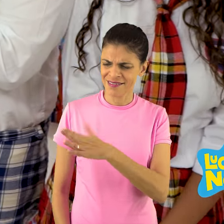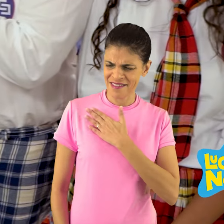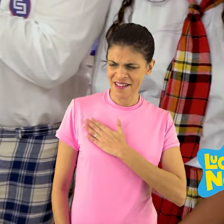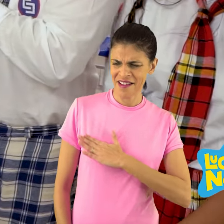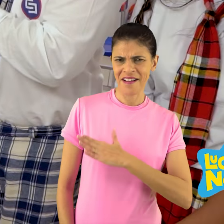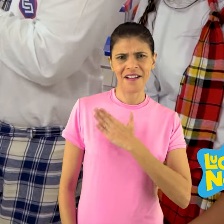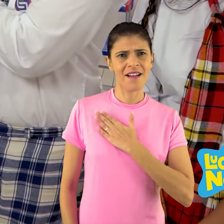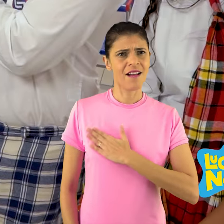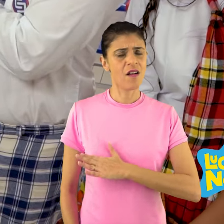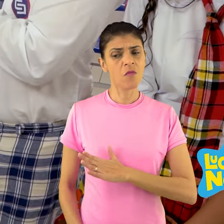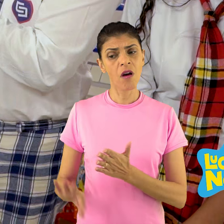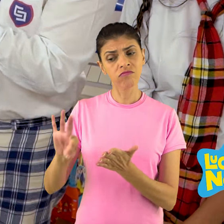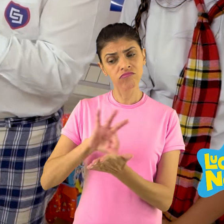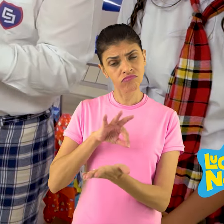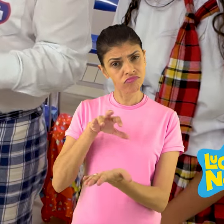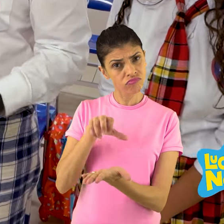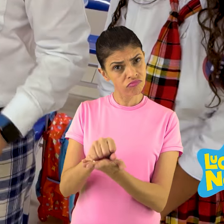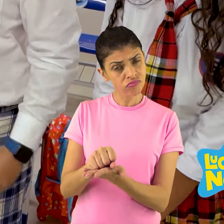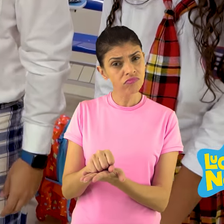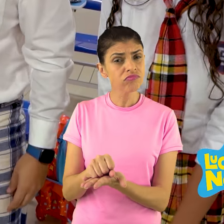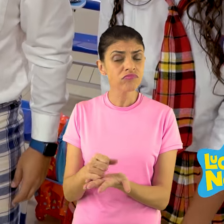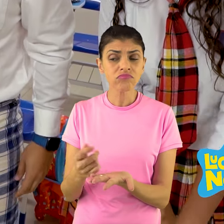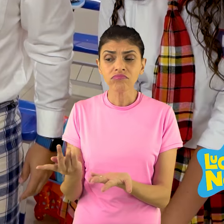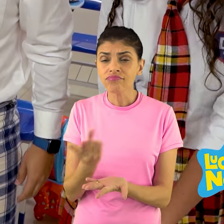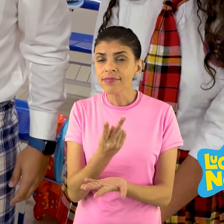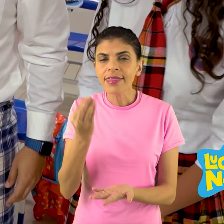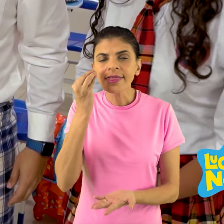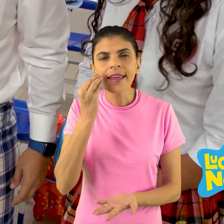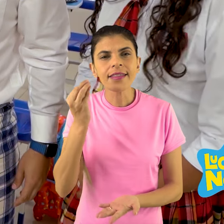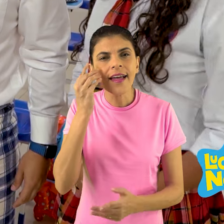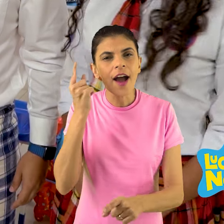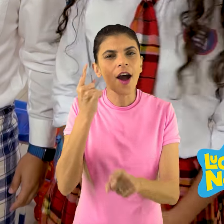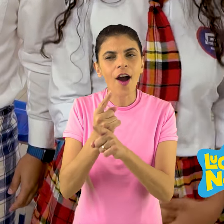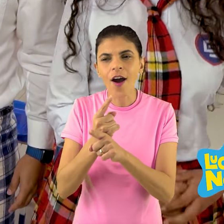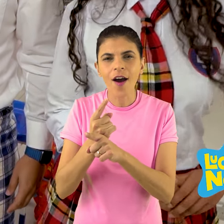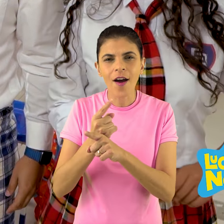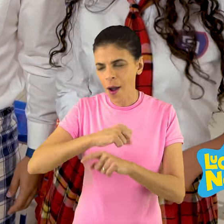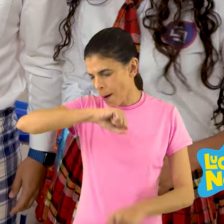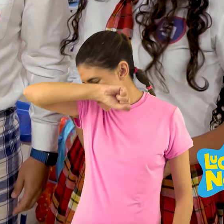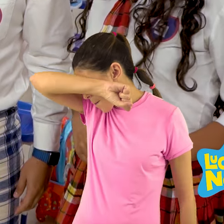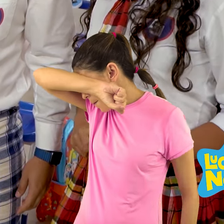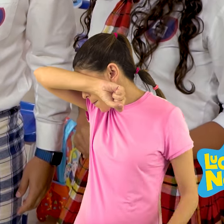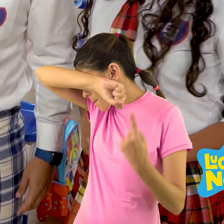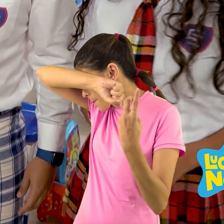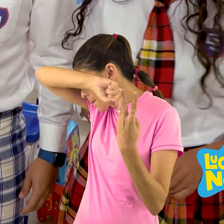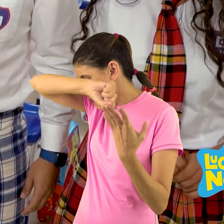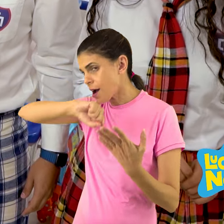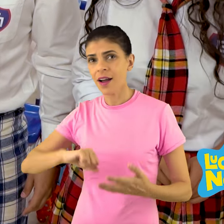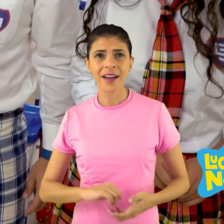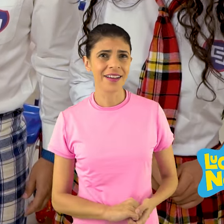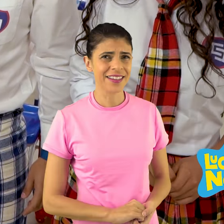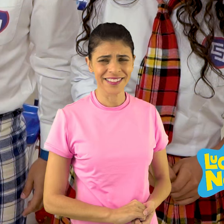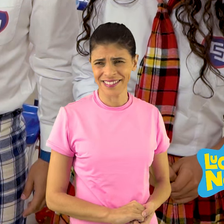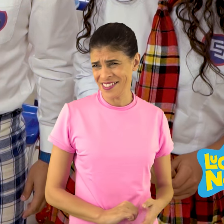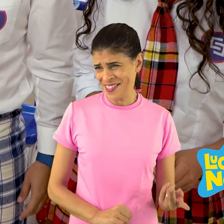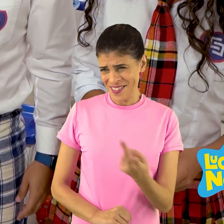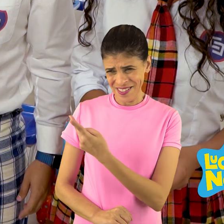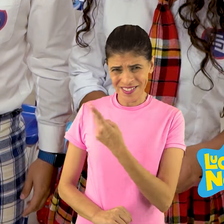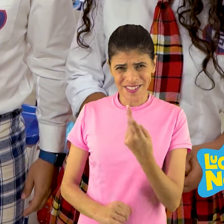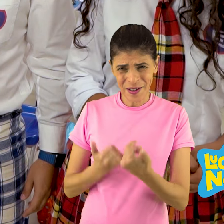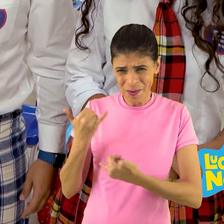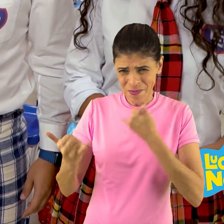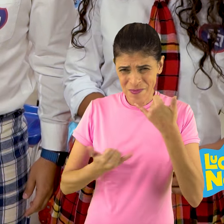E se antes de se inscreverem nos jogos escolares, vocês tentassem encontrar a gente no pique-esconde? Hã? Ah, vocês dois querem